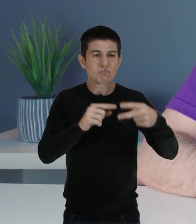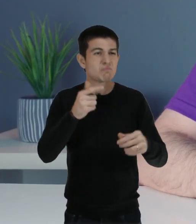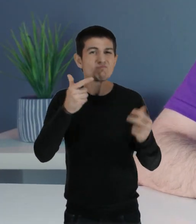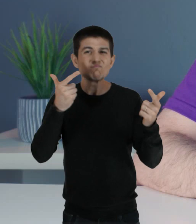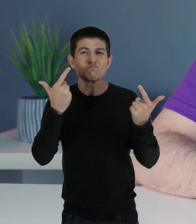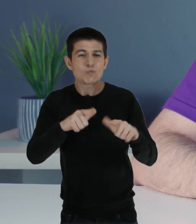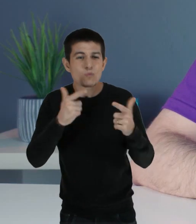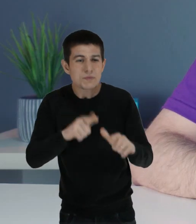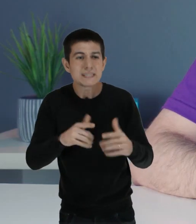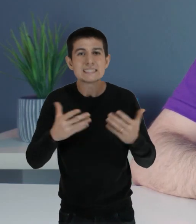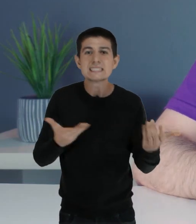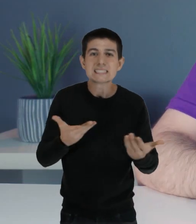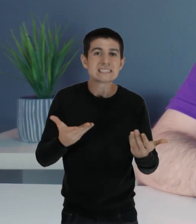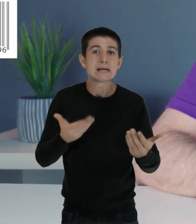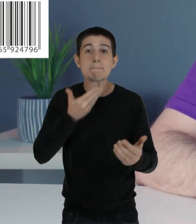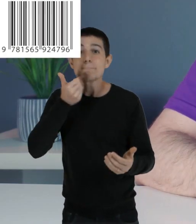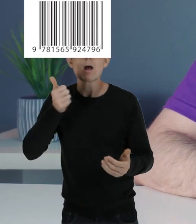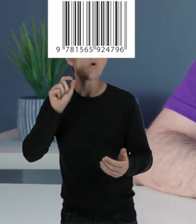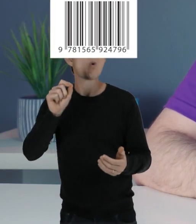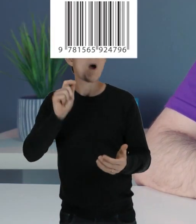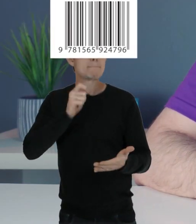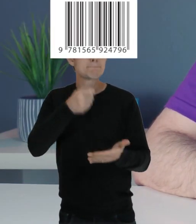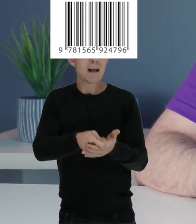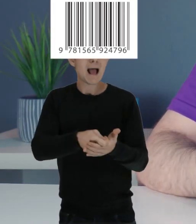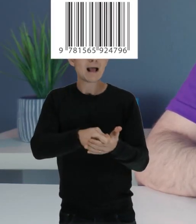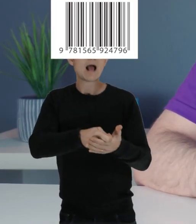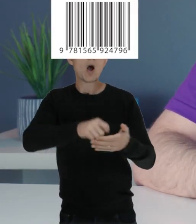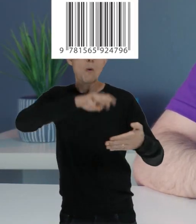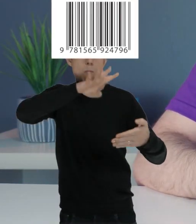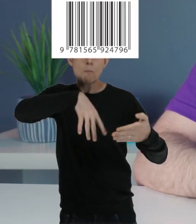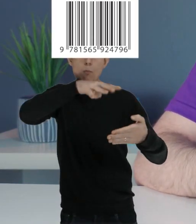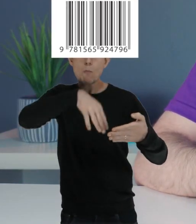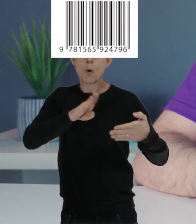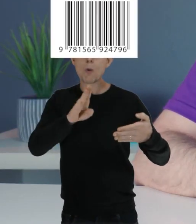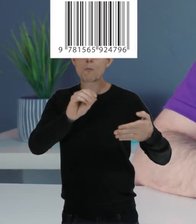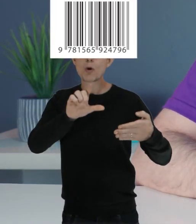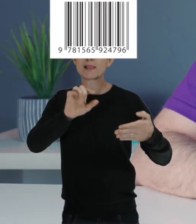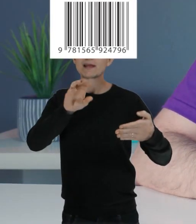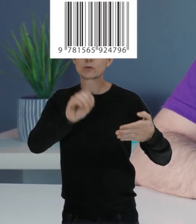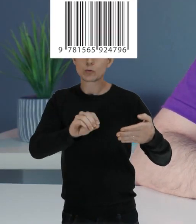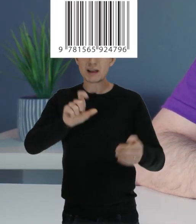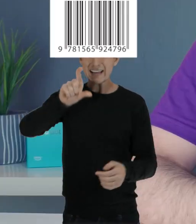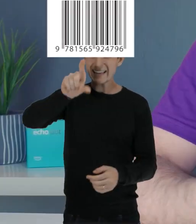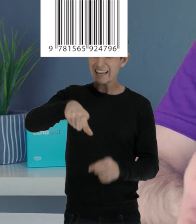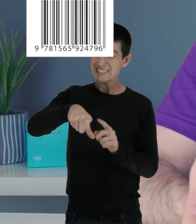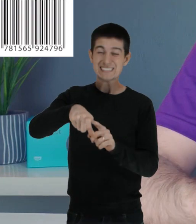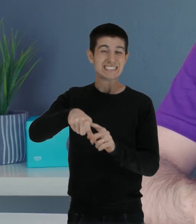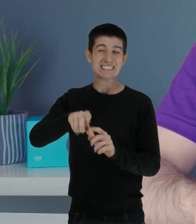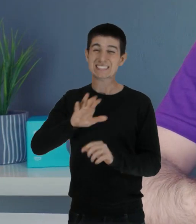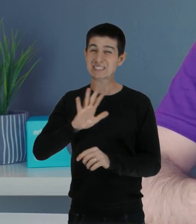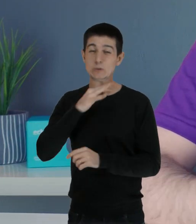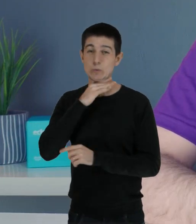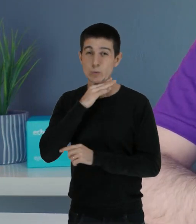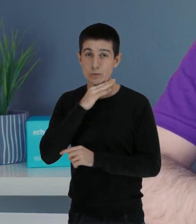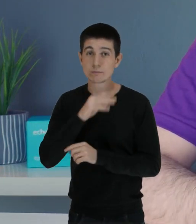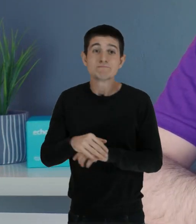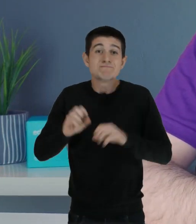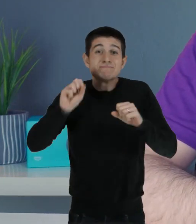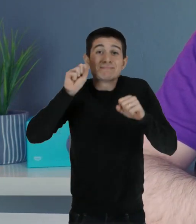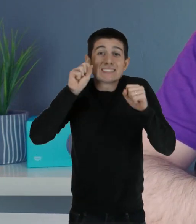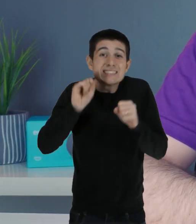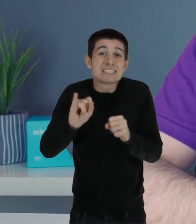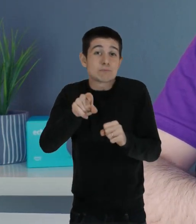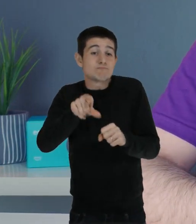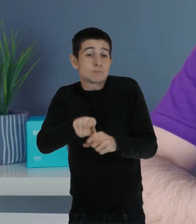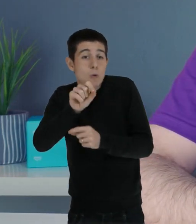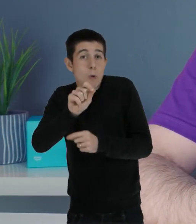estiverem disponíveis para pagamento, opte por pagar via boleto e não expor seus dados de cartão de crédito. Caso você acabe pagando via cartão